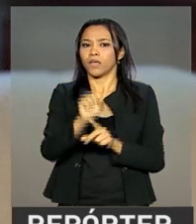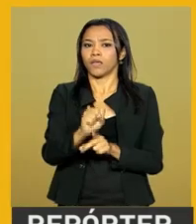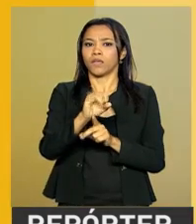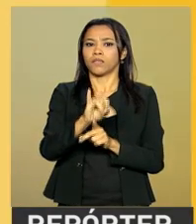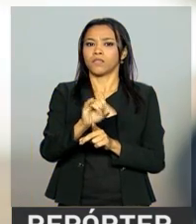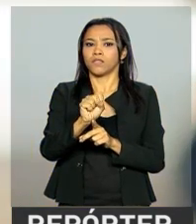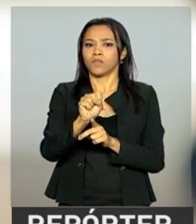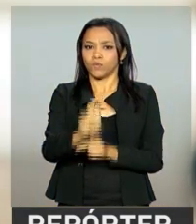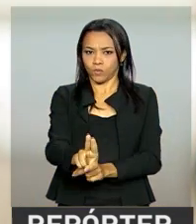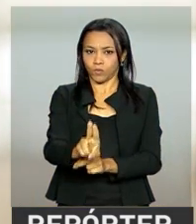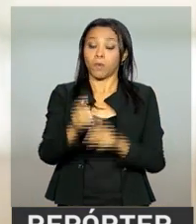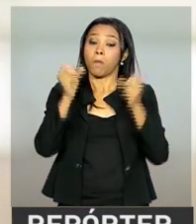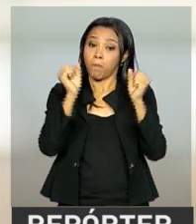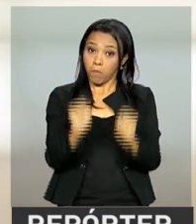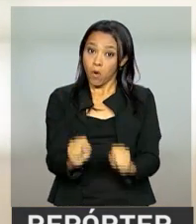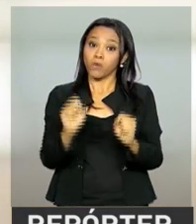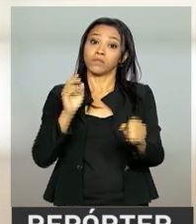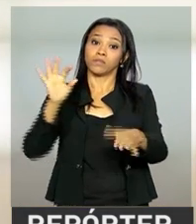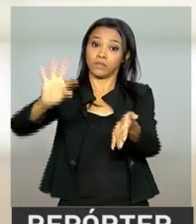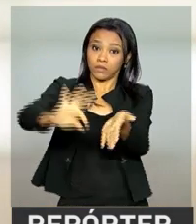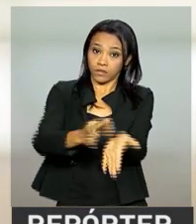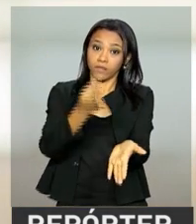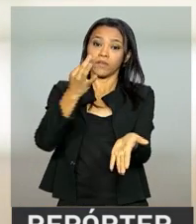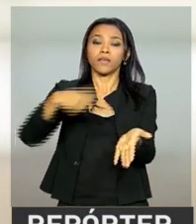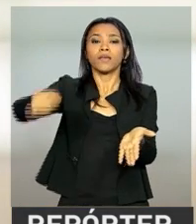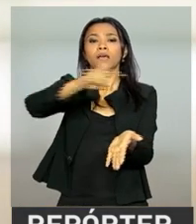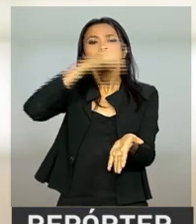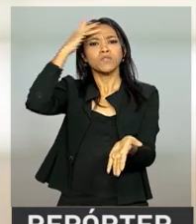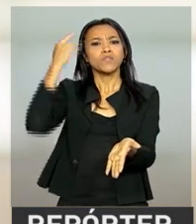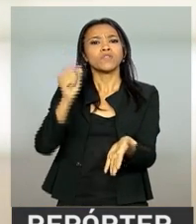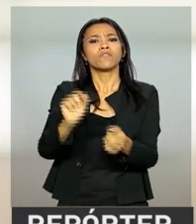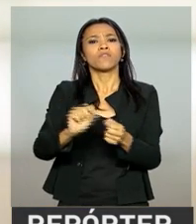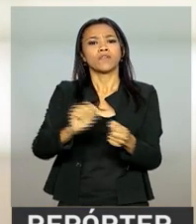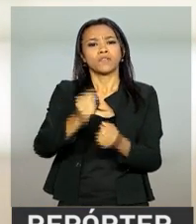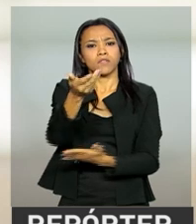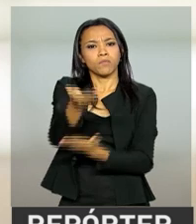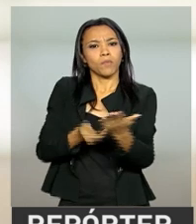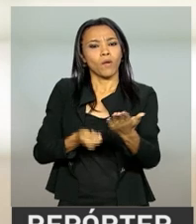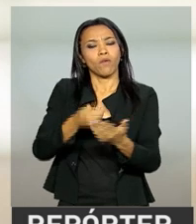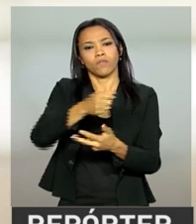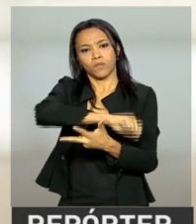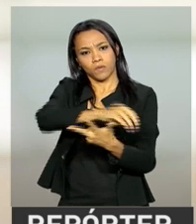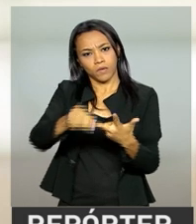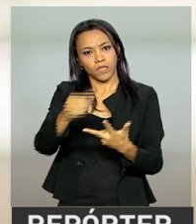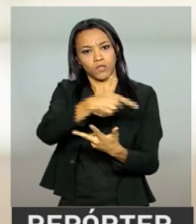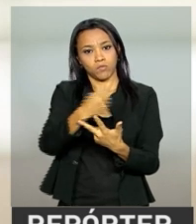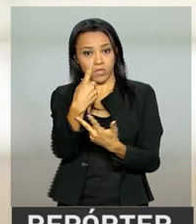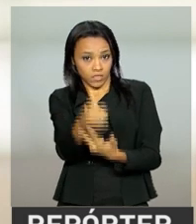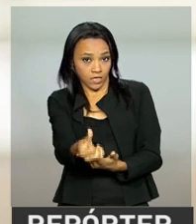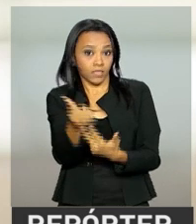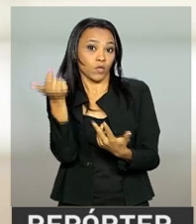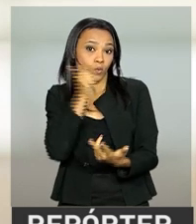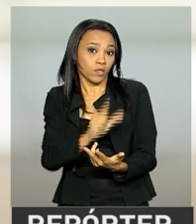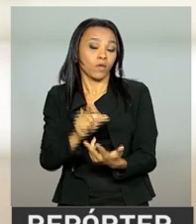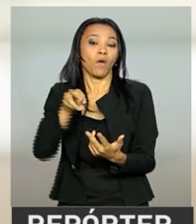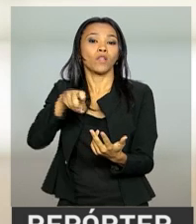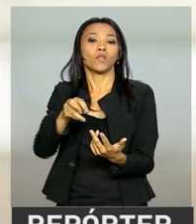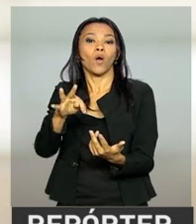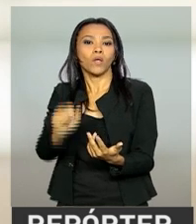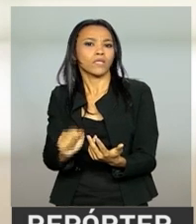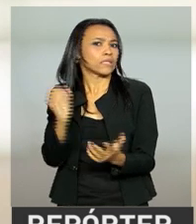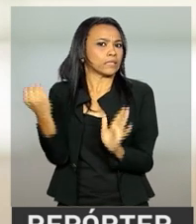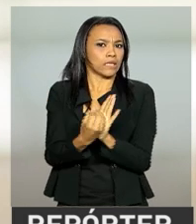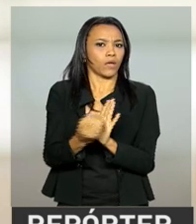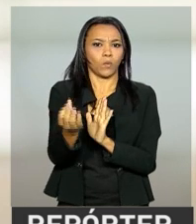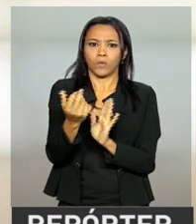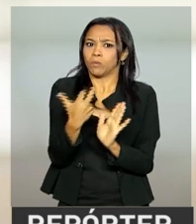czu podem se inscrever os candidatos que fizeram o Enem 2016 e que tenham obtido na redação nota que não